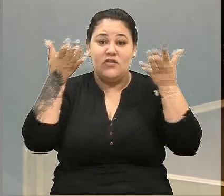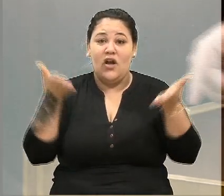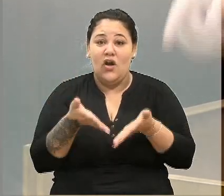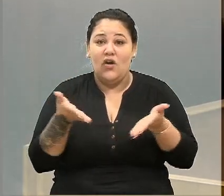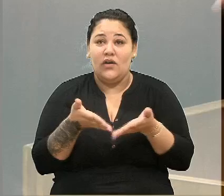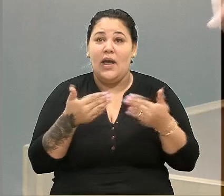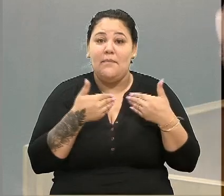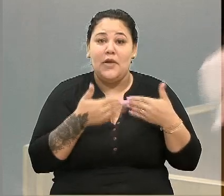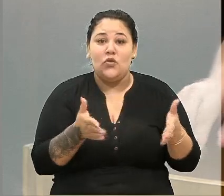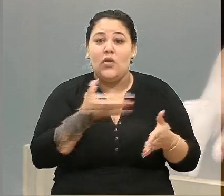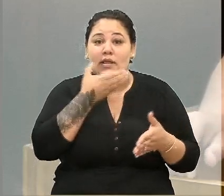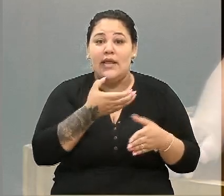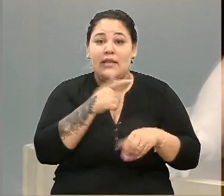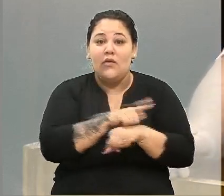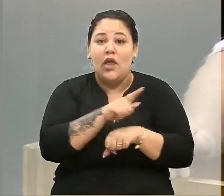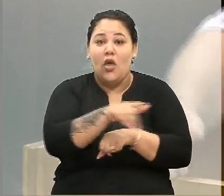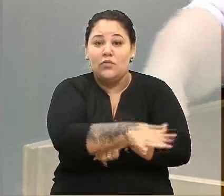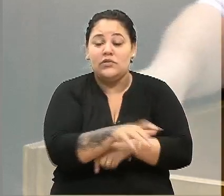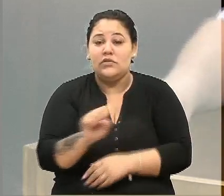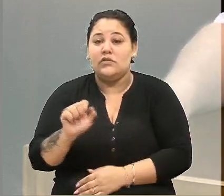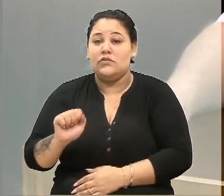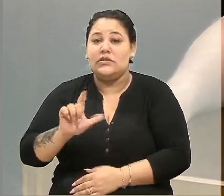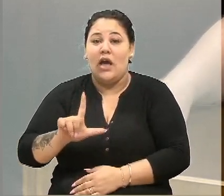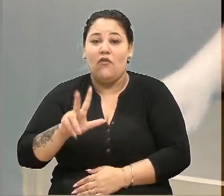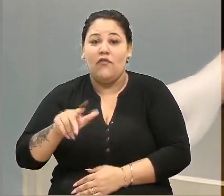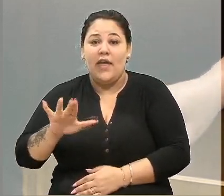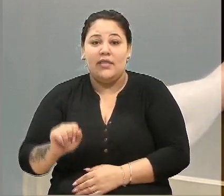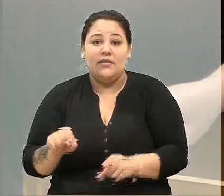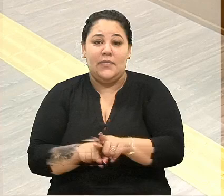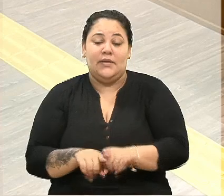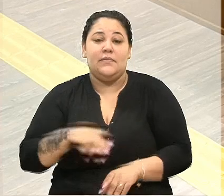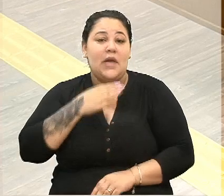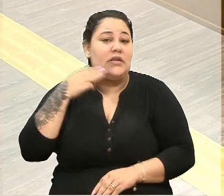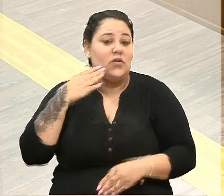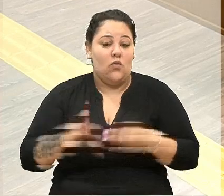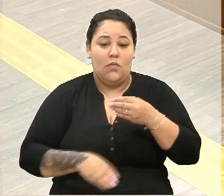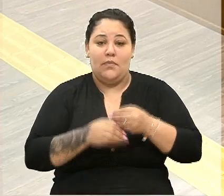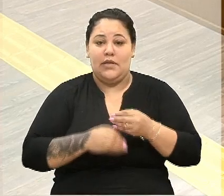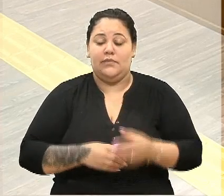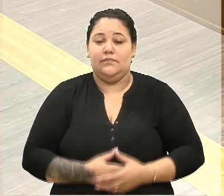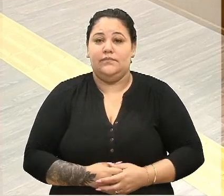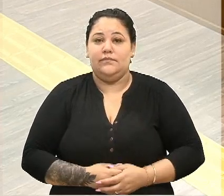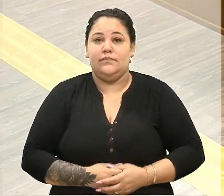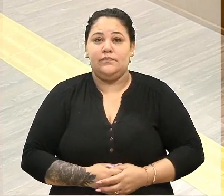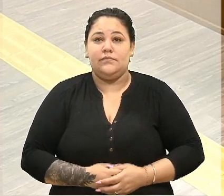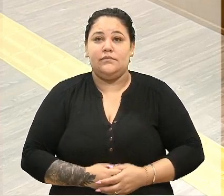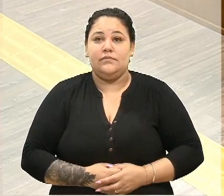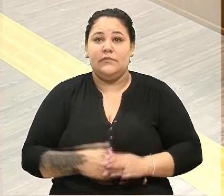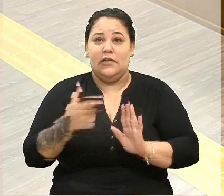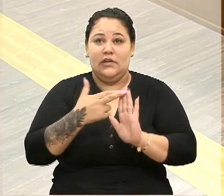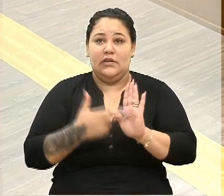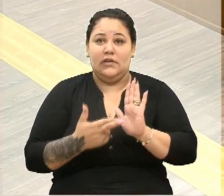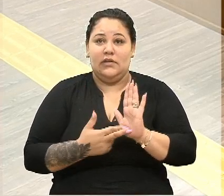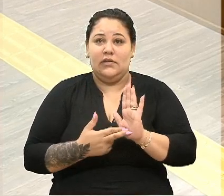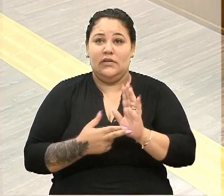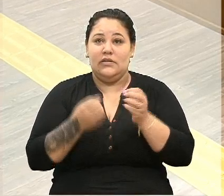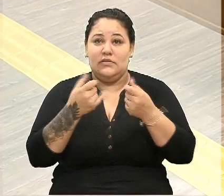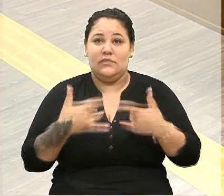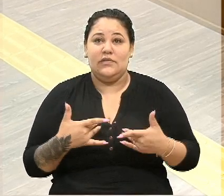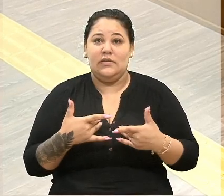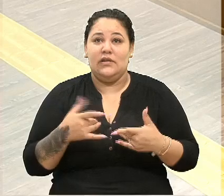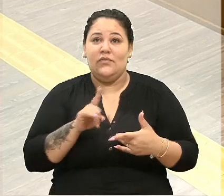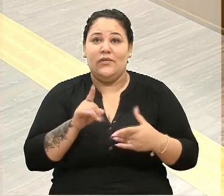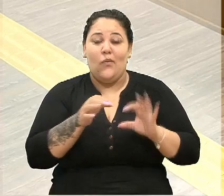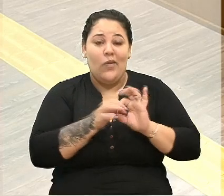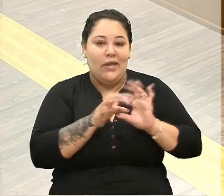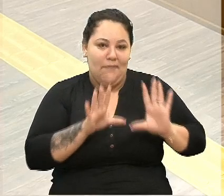do Natal em Galópolis e o Sálvia. Vereadora Marisol, seu à parte. Obrigada, vereador. Só regimentalmente, só explicar que eu não cedo, né? Porque nesse momento